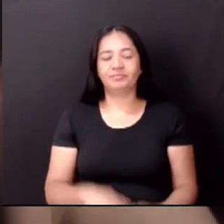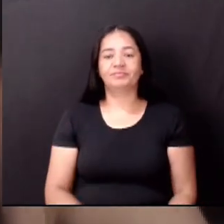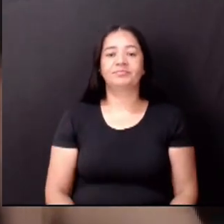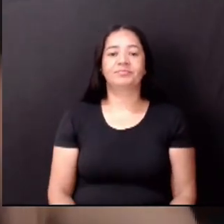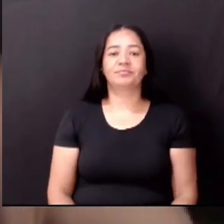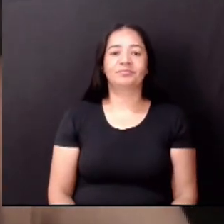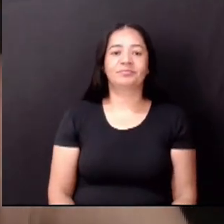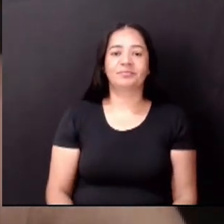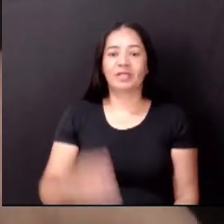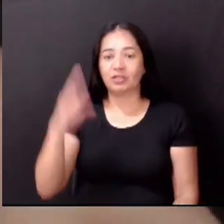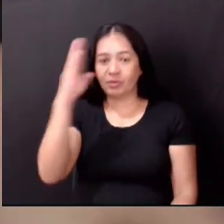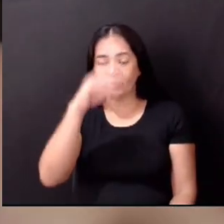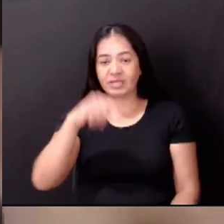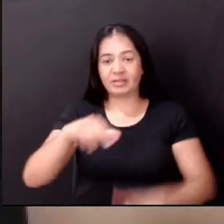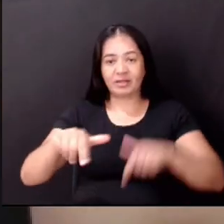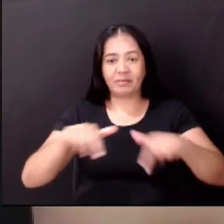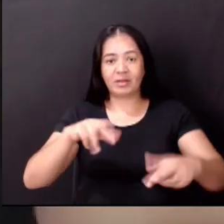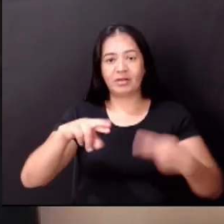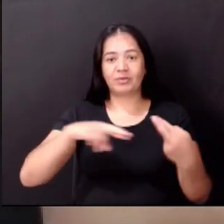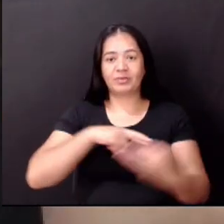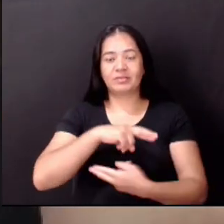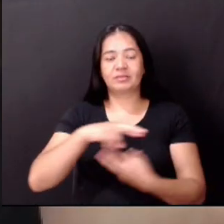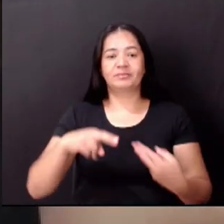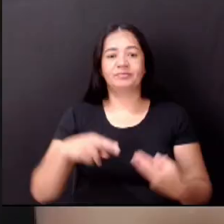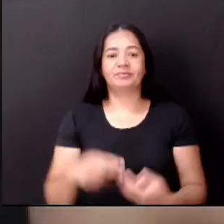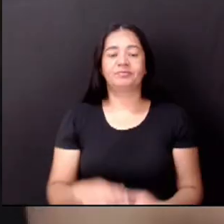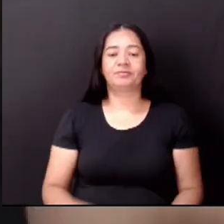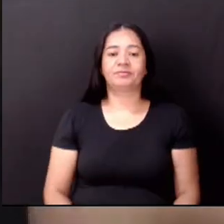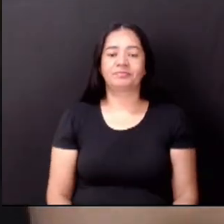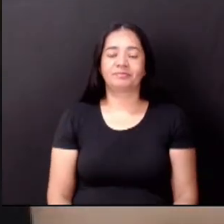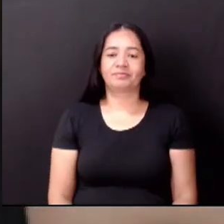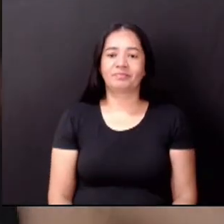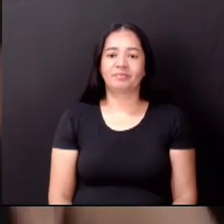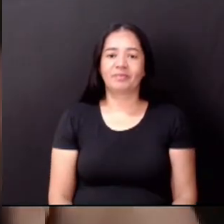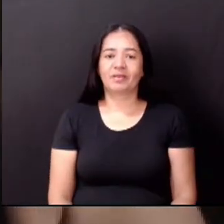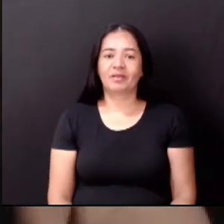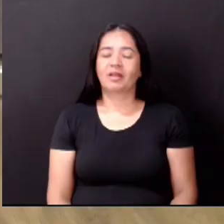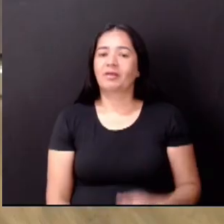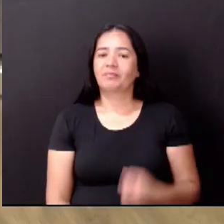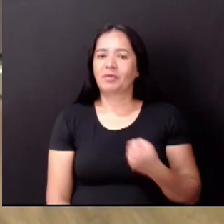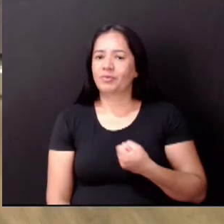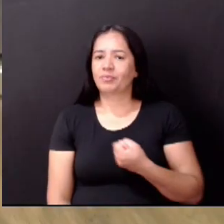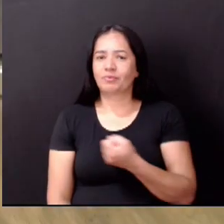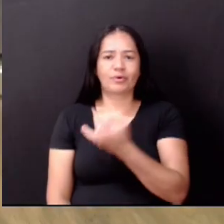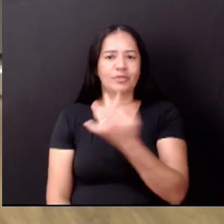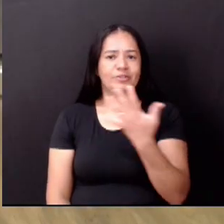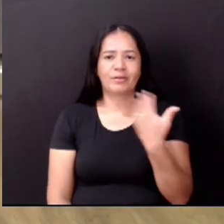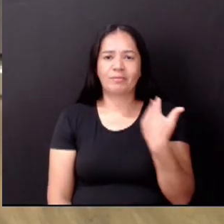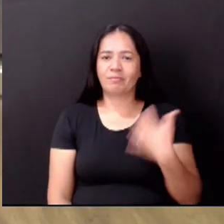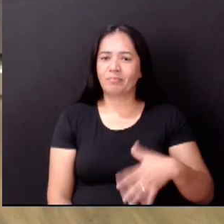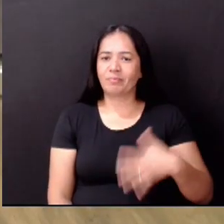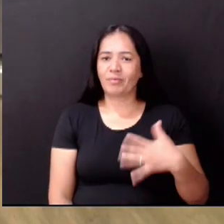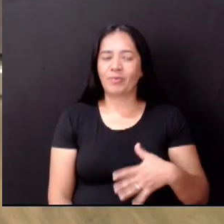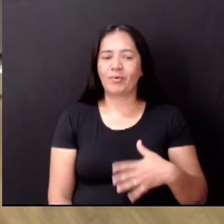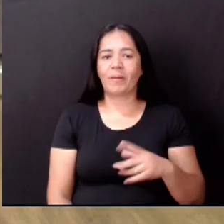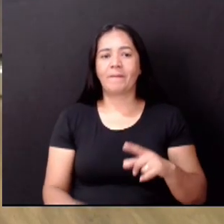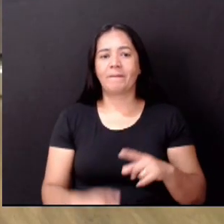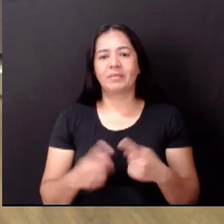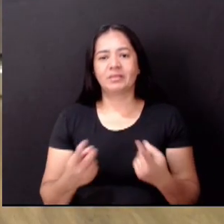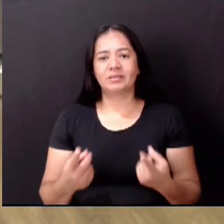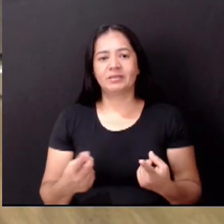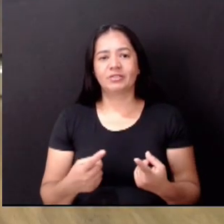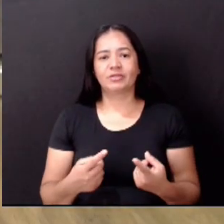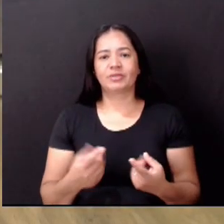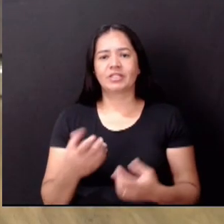com reciclagem. Denise... É um número expressivo, não? Sim, muito expressivo, mas eu queria que você falasse